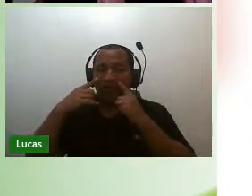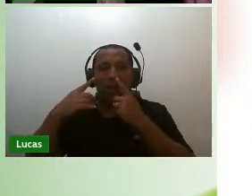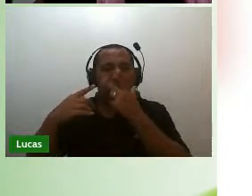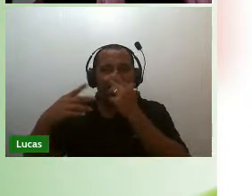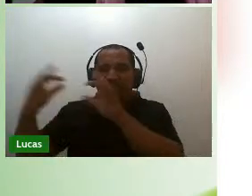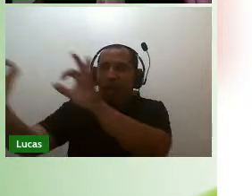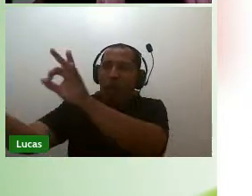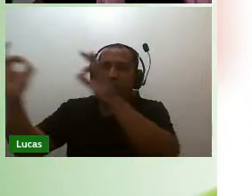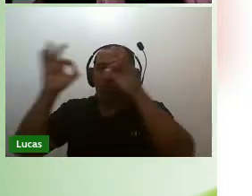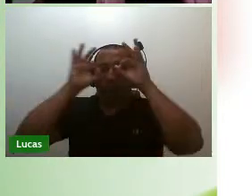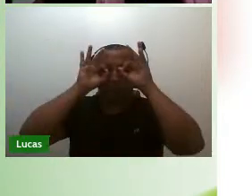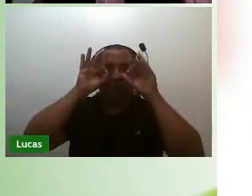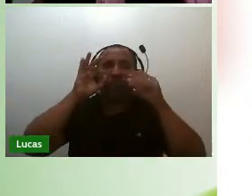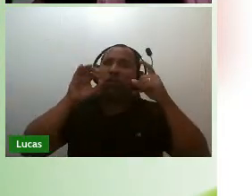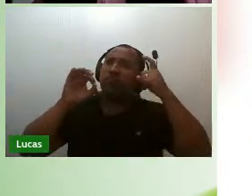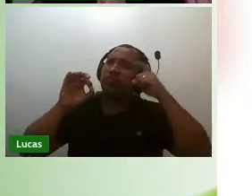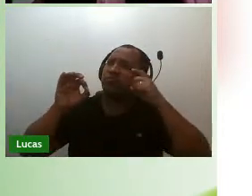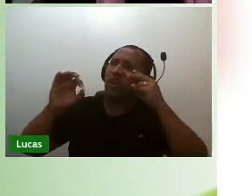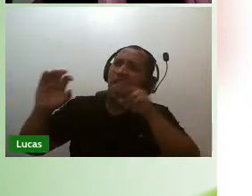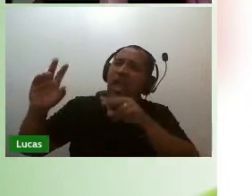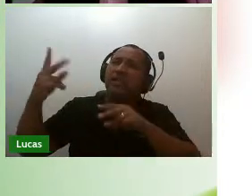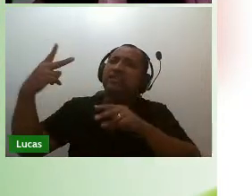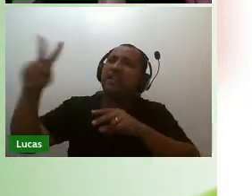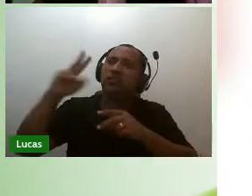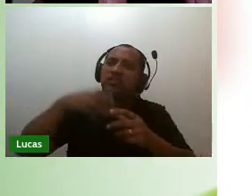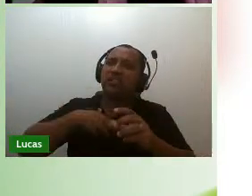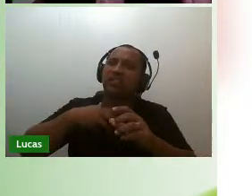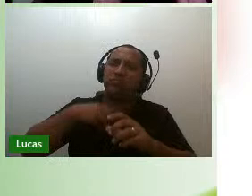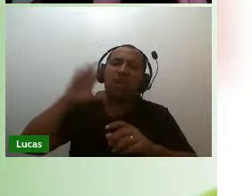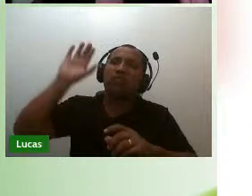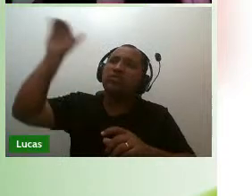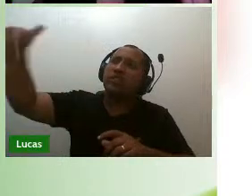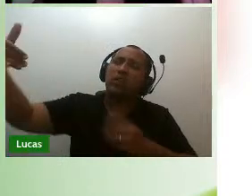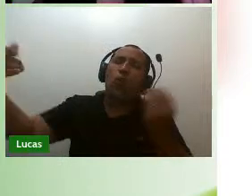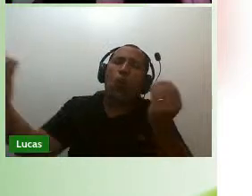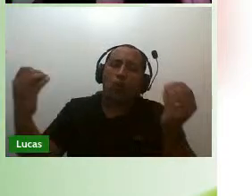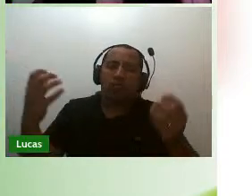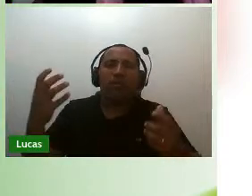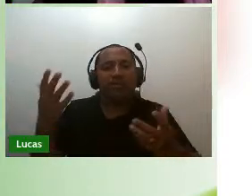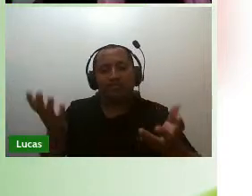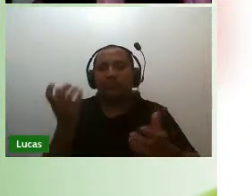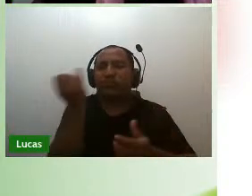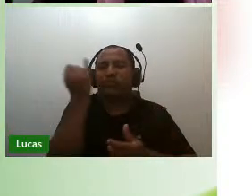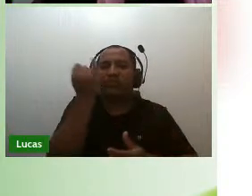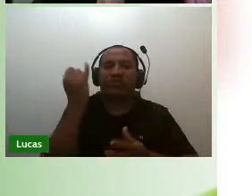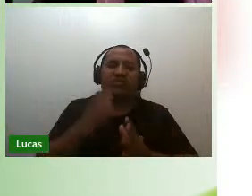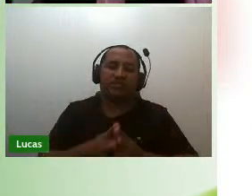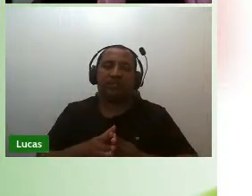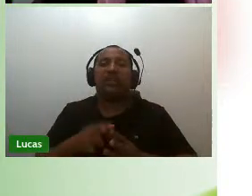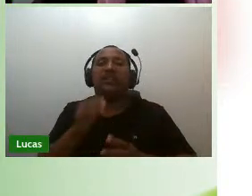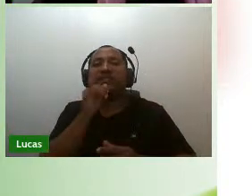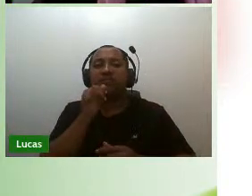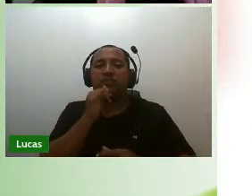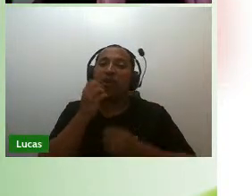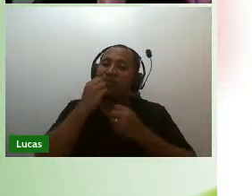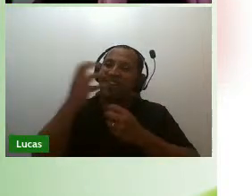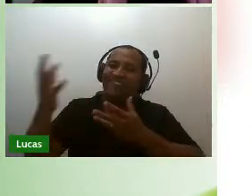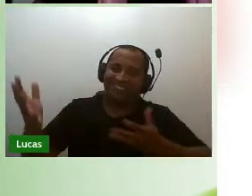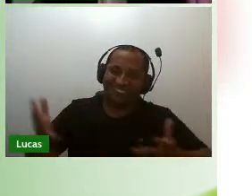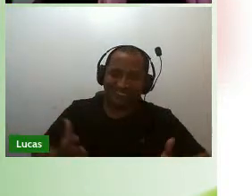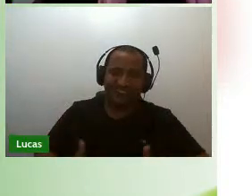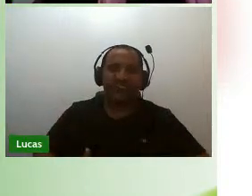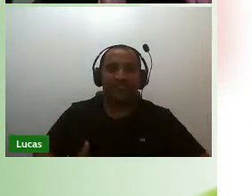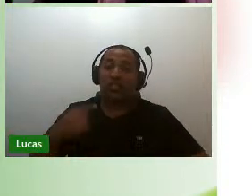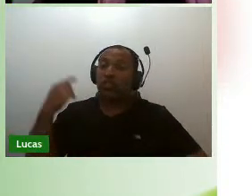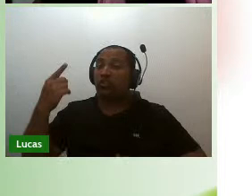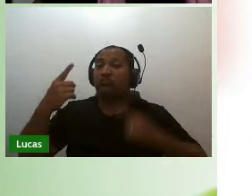Freire. Um elemento importante é fazer os estudantes se sentirem aceitos e bem-vindos. Tá? Então, a gente, como pró-reitora de graduação, a gente tem uma